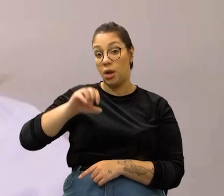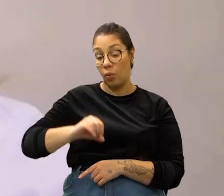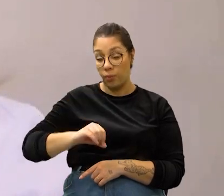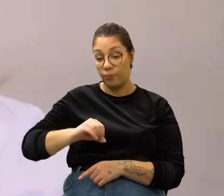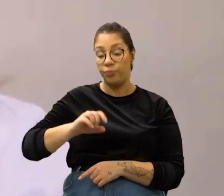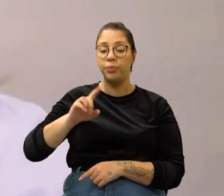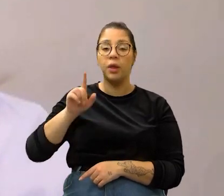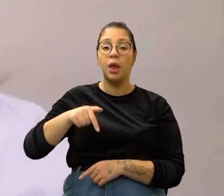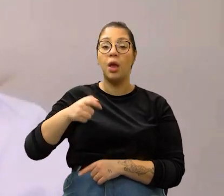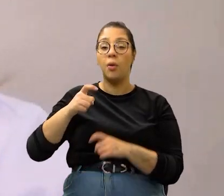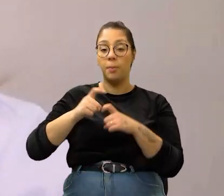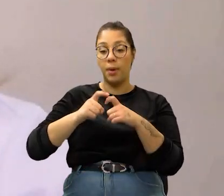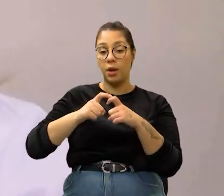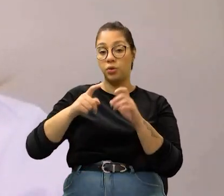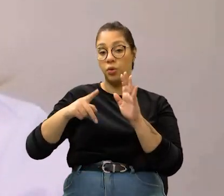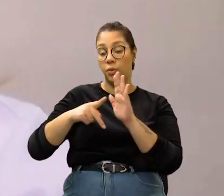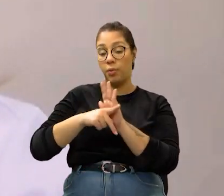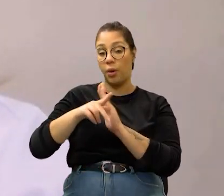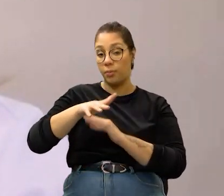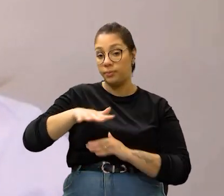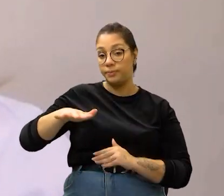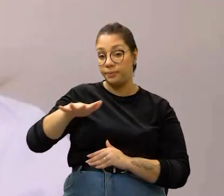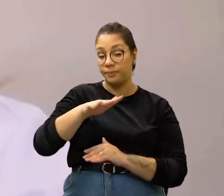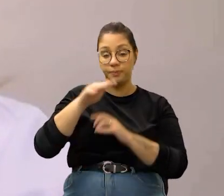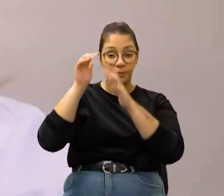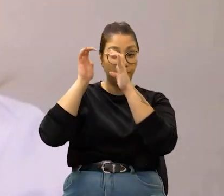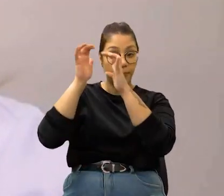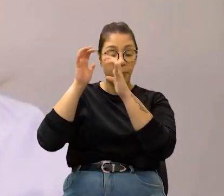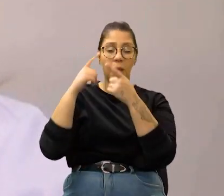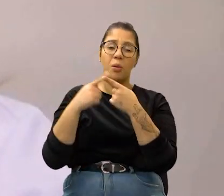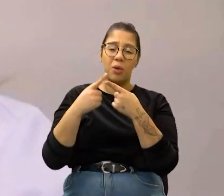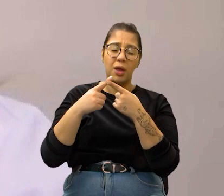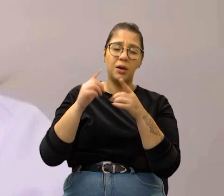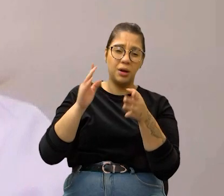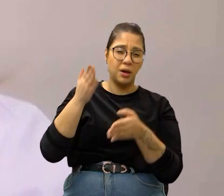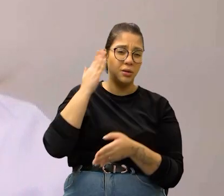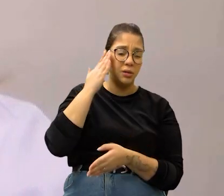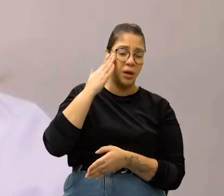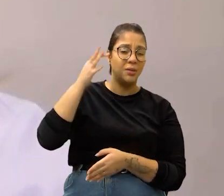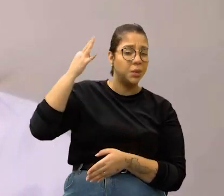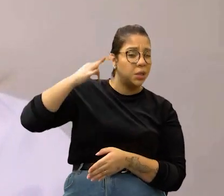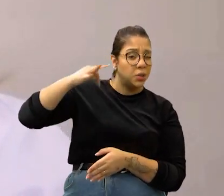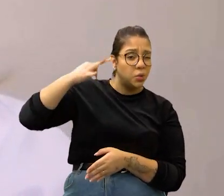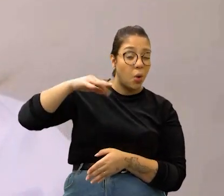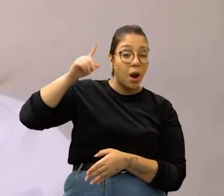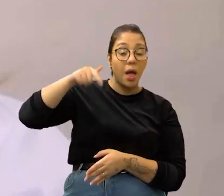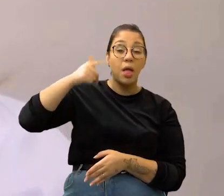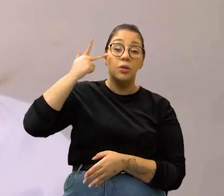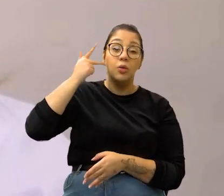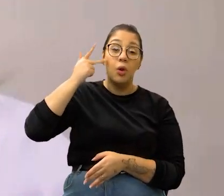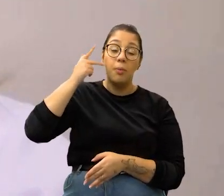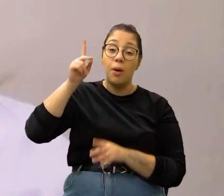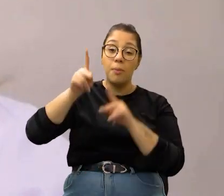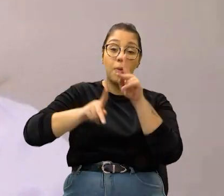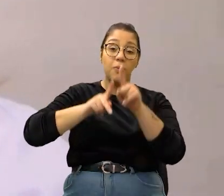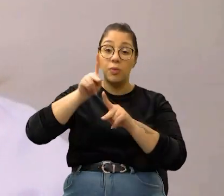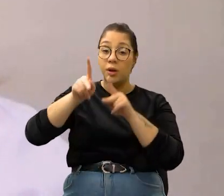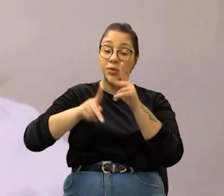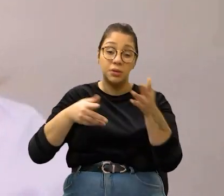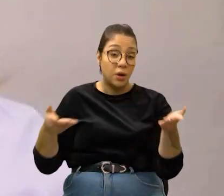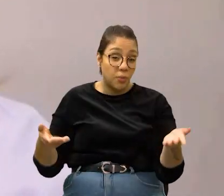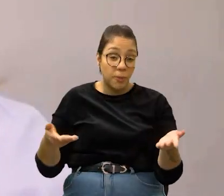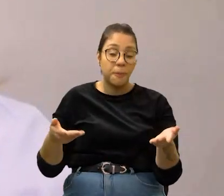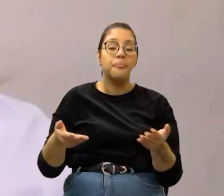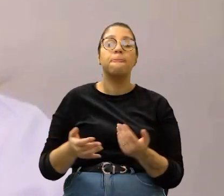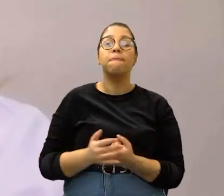um neuroclínico, porque, como a gente até conversou no início, a dor de cabeça ela é tão comum, né, na população